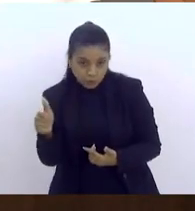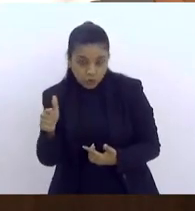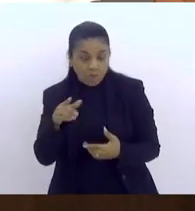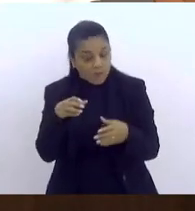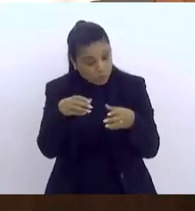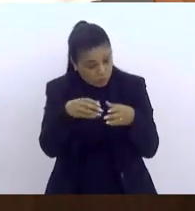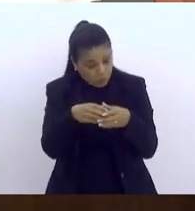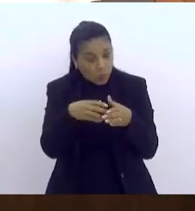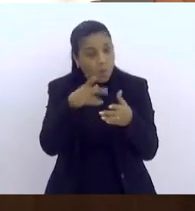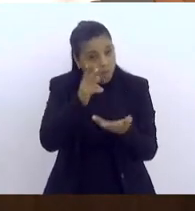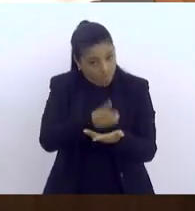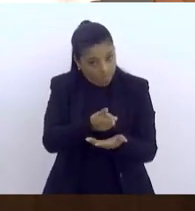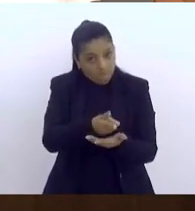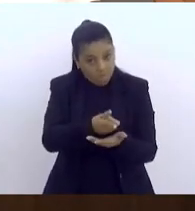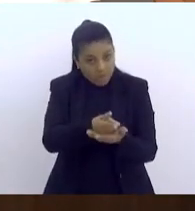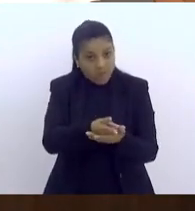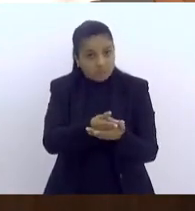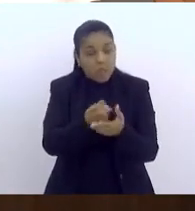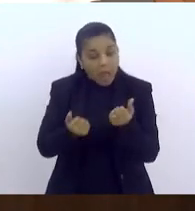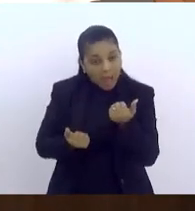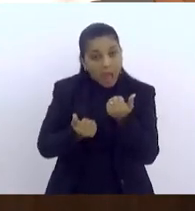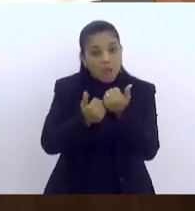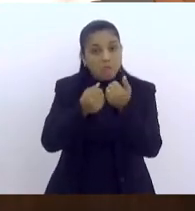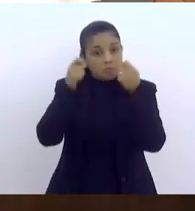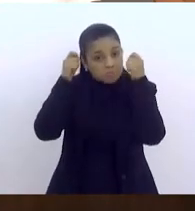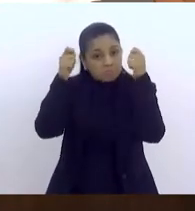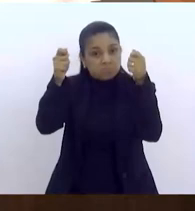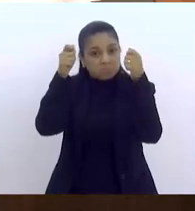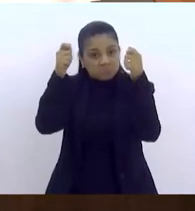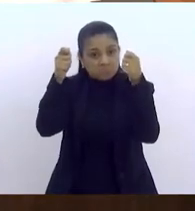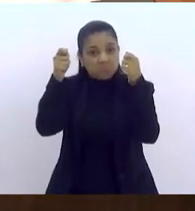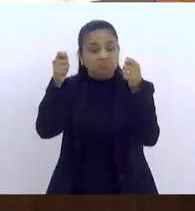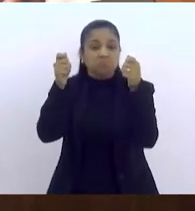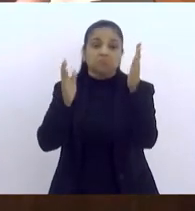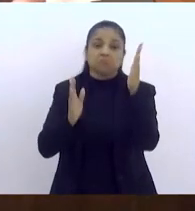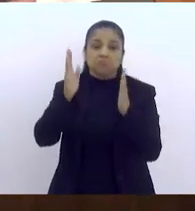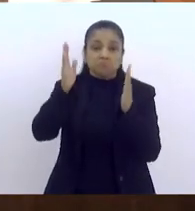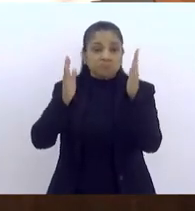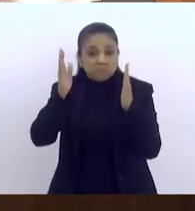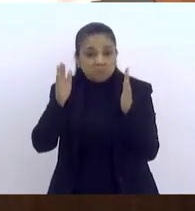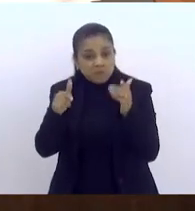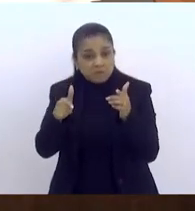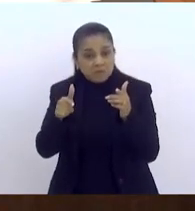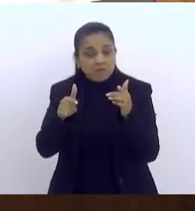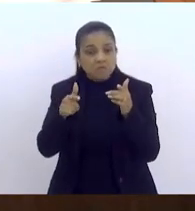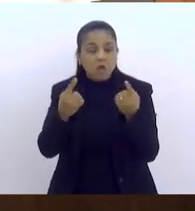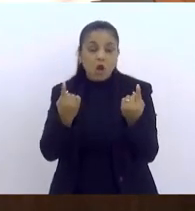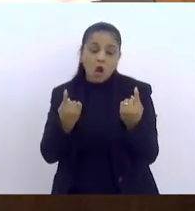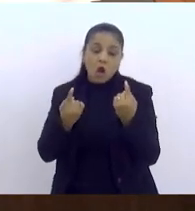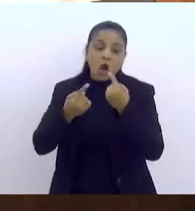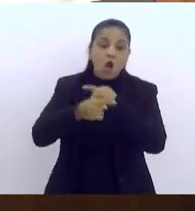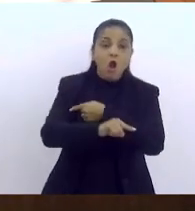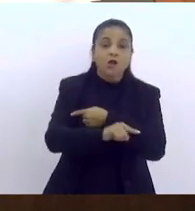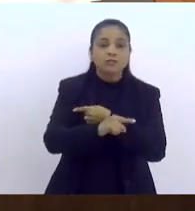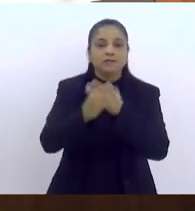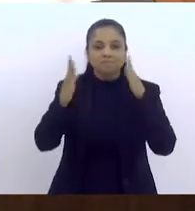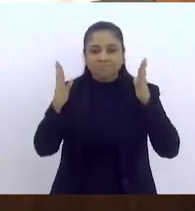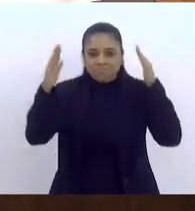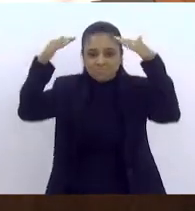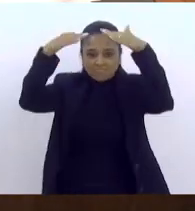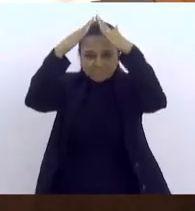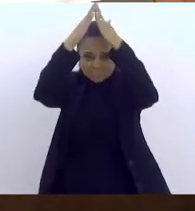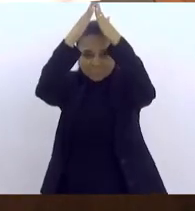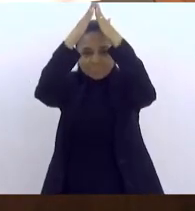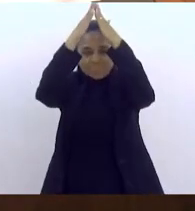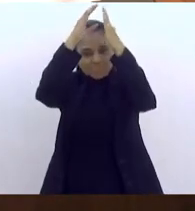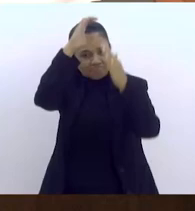grupo apoiou as manifestações naquele momento que era para contrapor o chefe da Igreja Católica, o Papa.